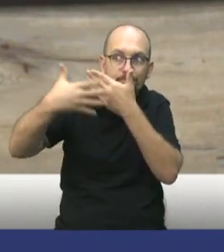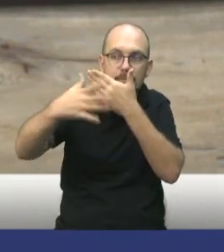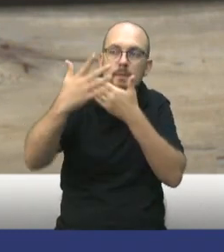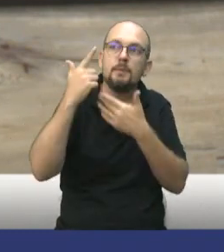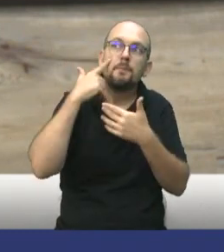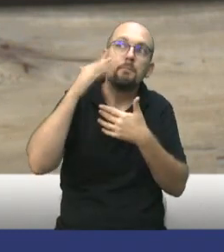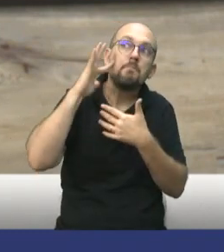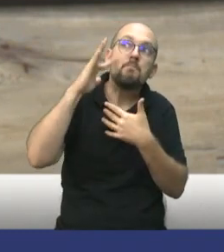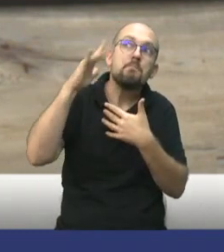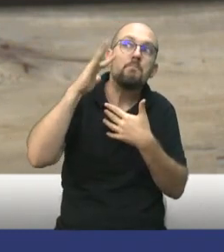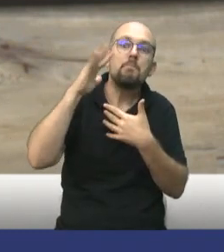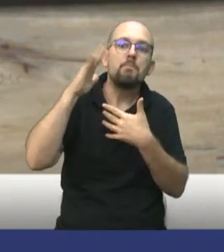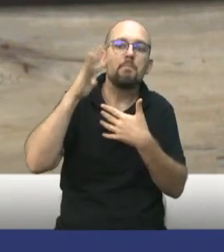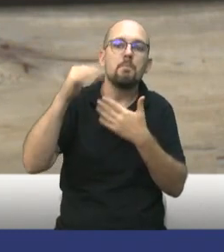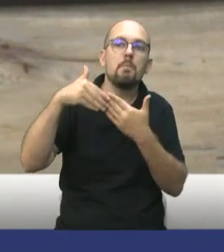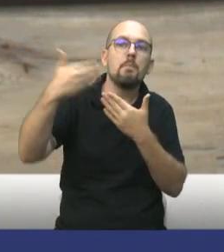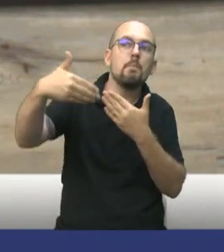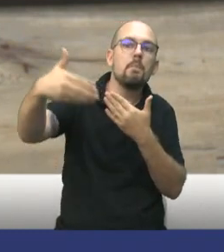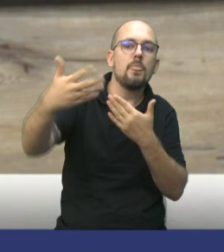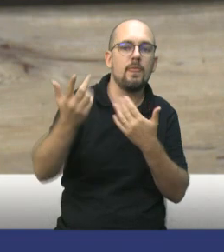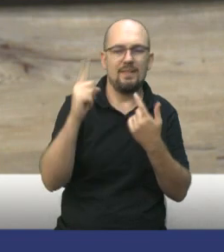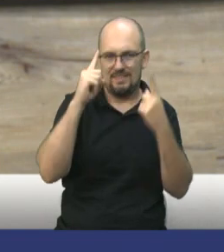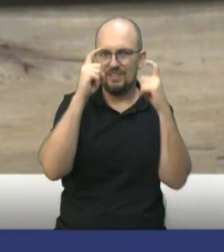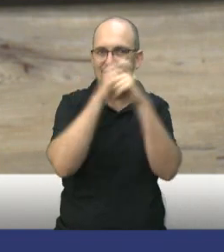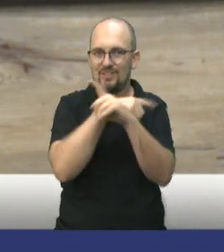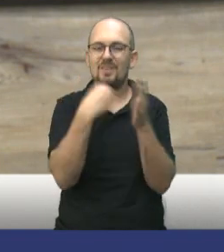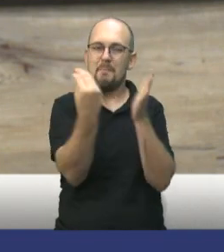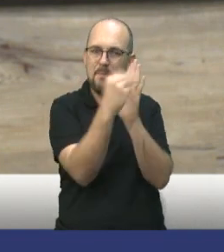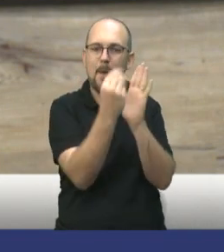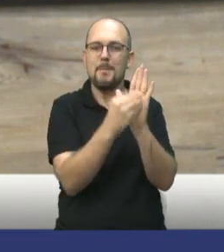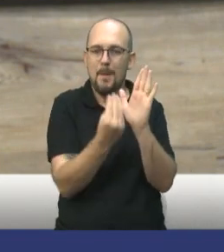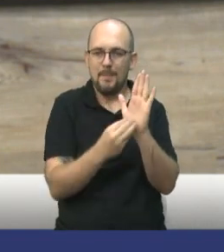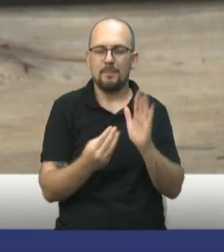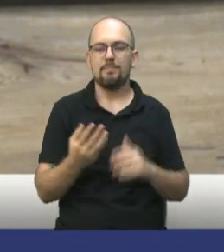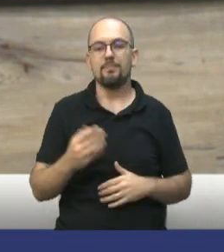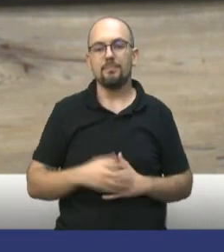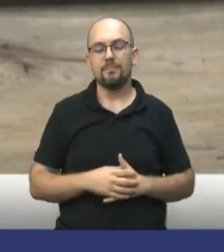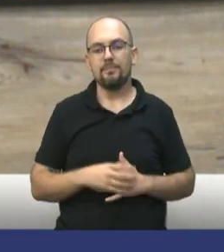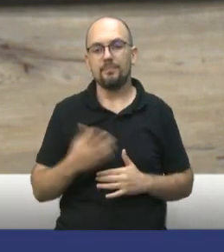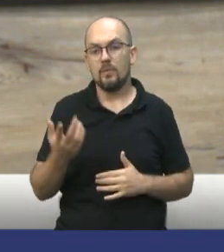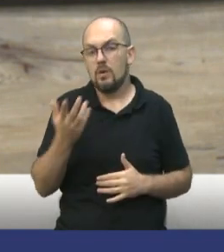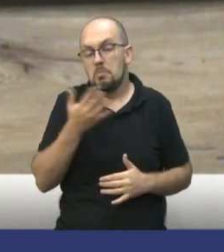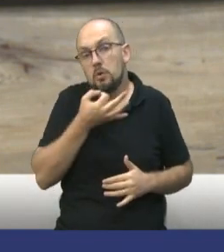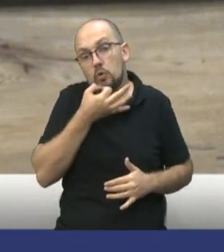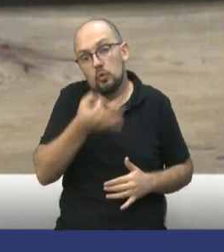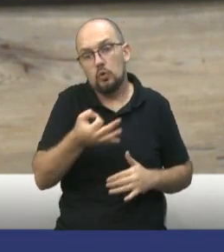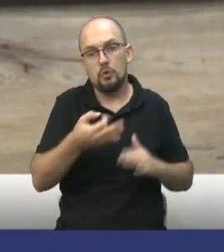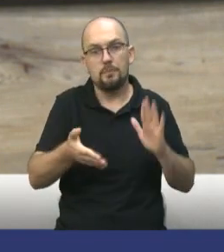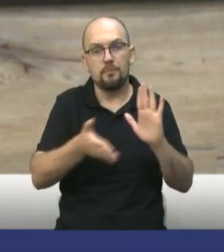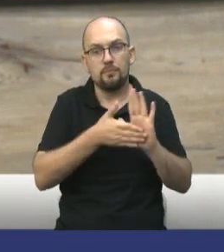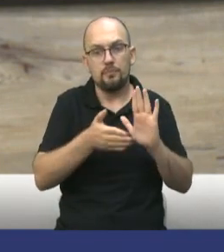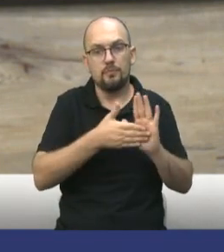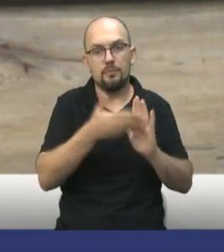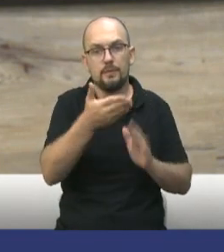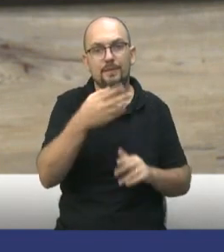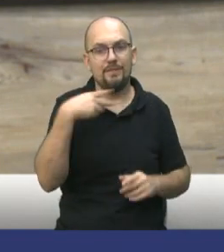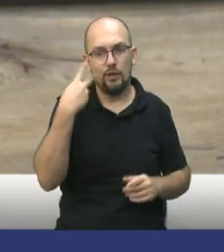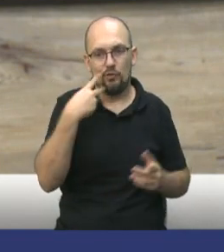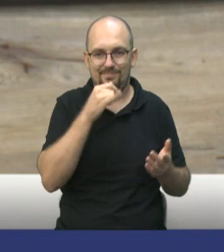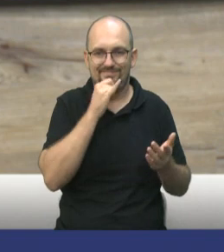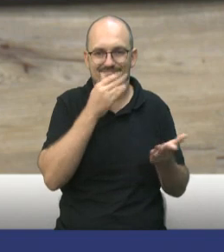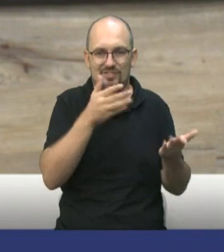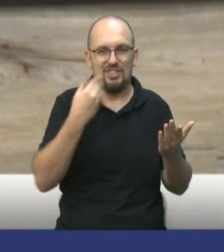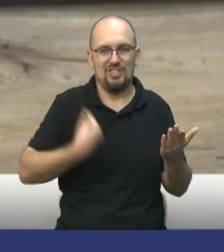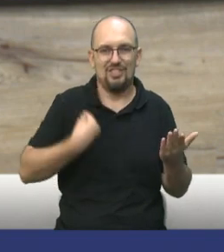essa mensuração. A proposição que a gente ia até lançar aos vereadores, na pessoa do vereador Chico Quevedo